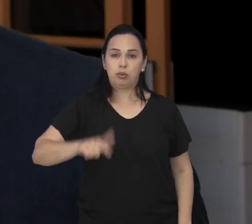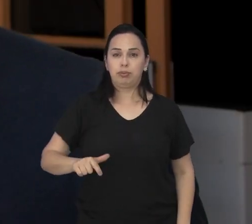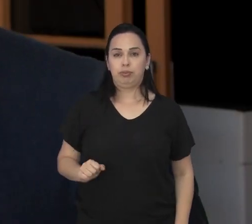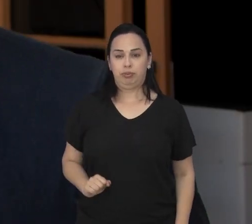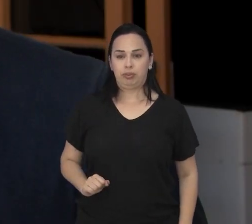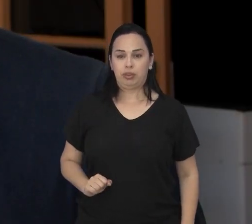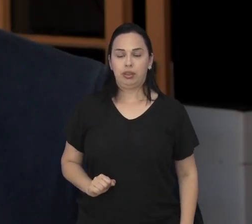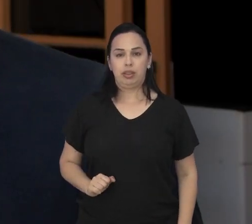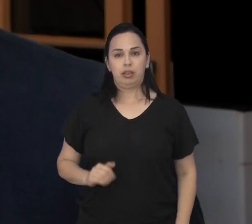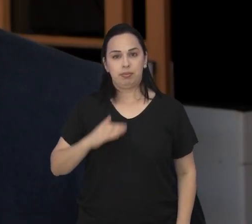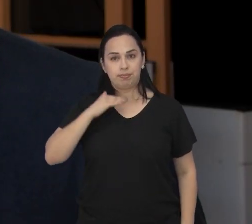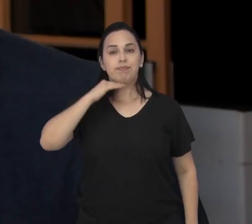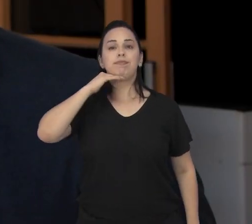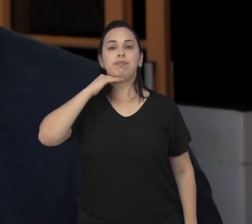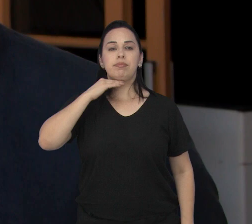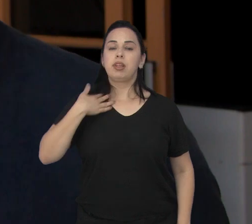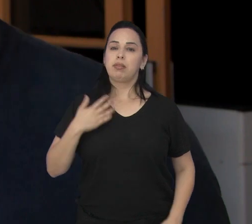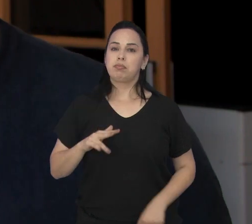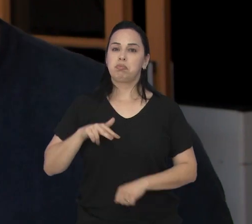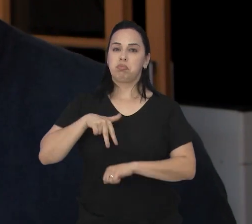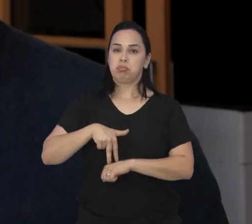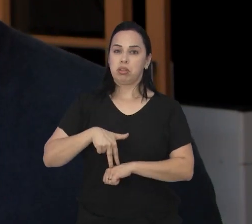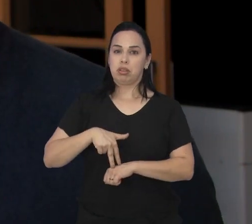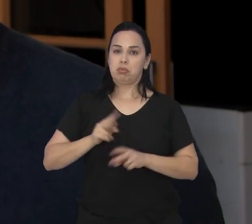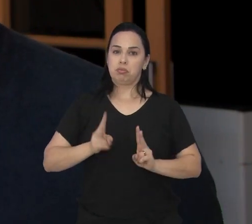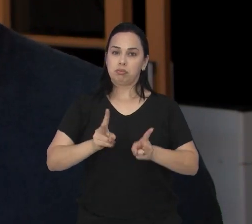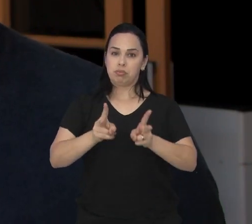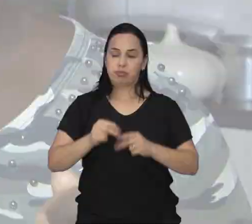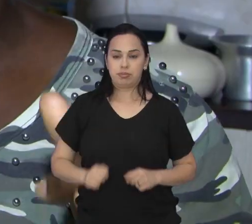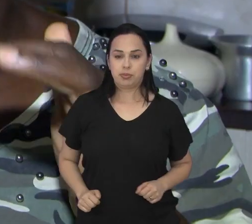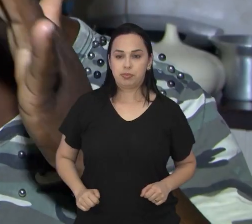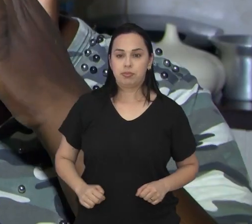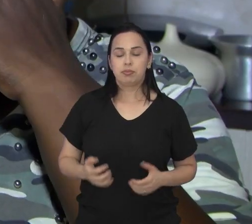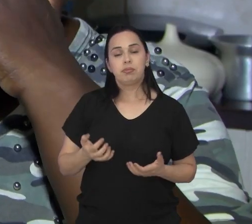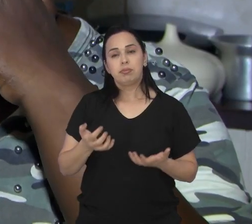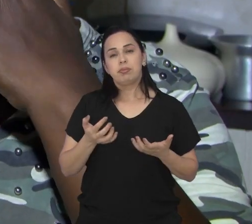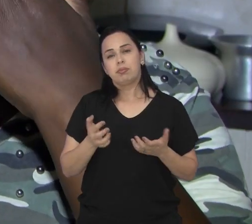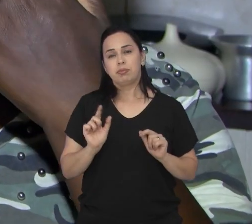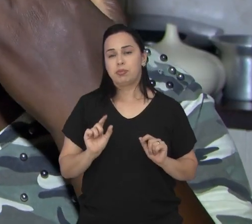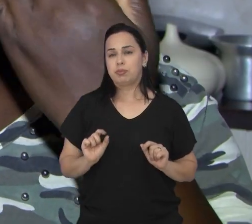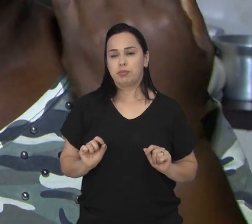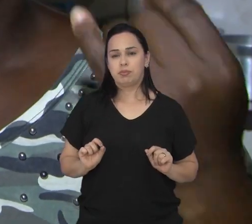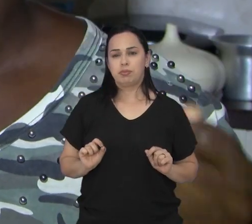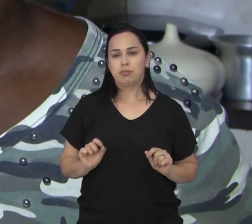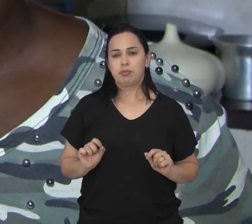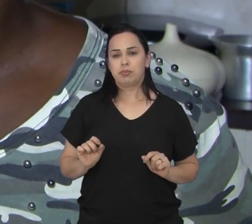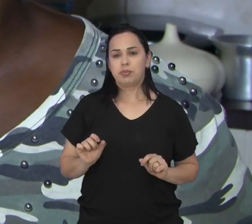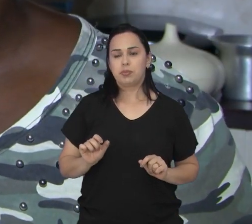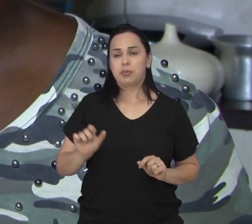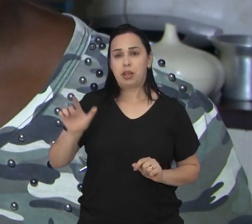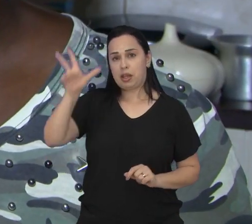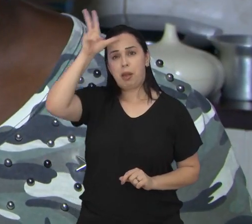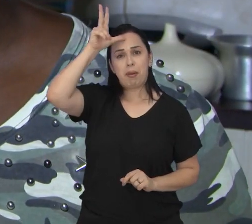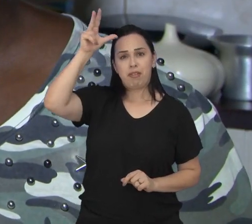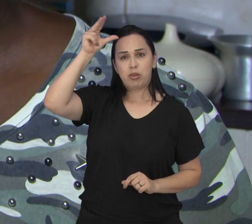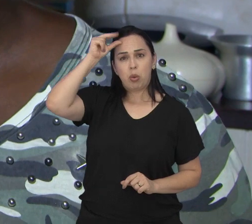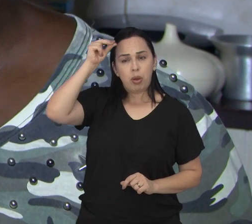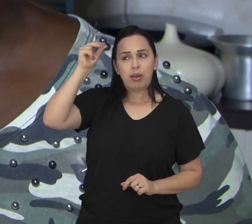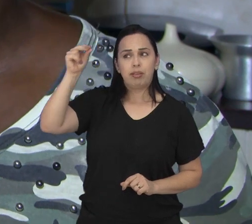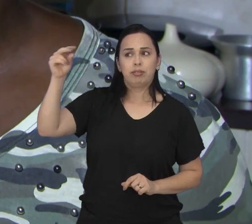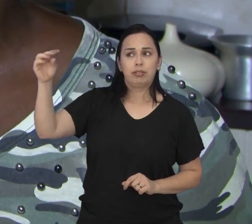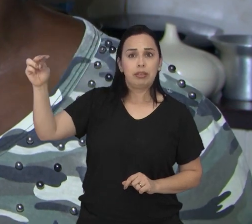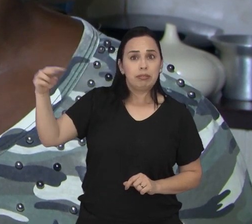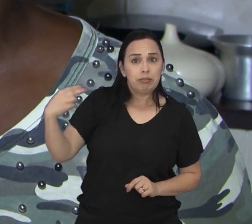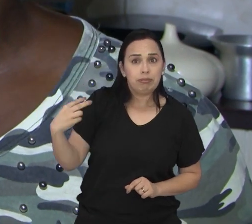recomeçar, né, e erguer a cabeça e tem que seguir, não pode parar por aí, né? Eu queria, assim, que eles olhassem, assim, o poder